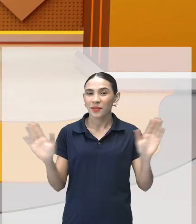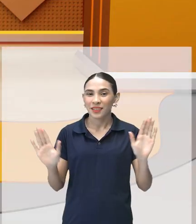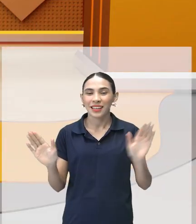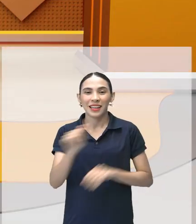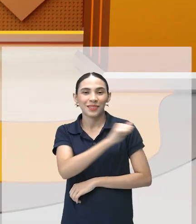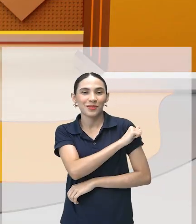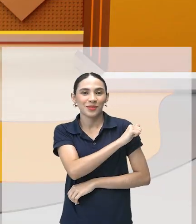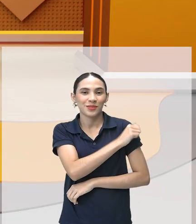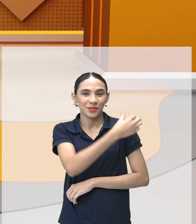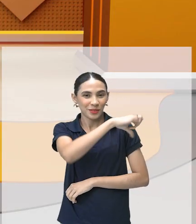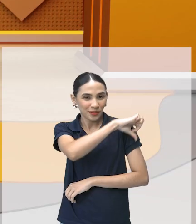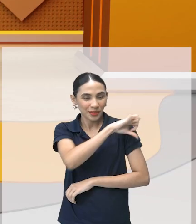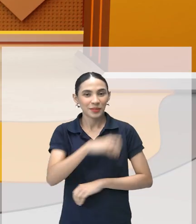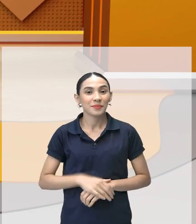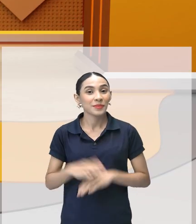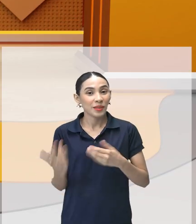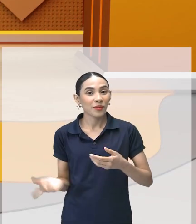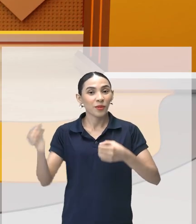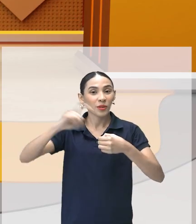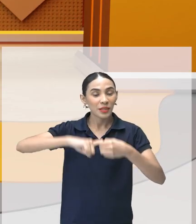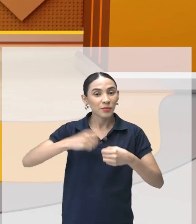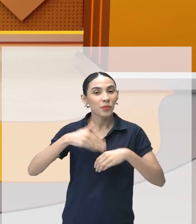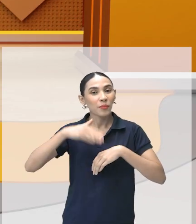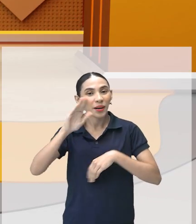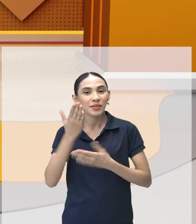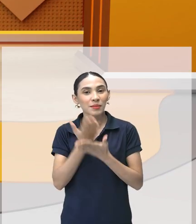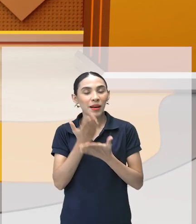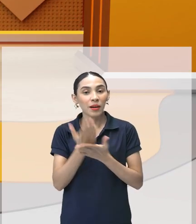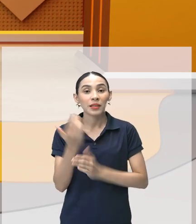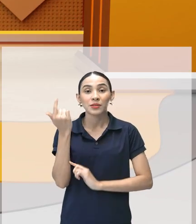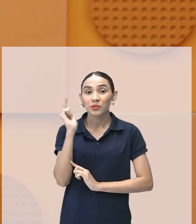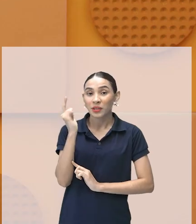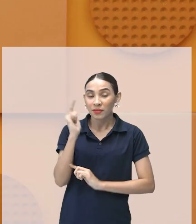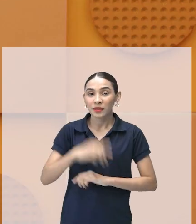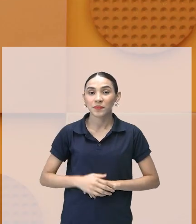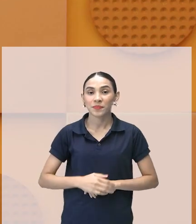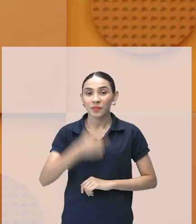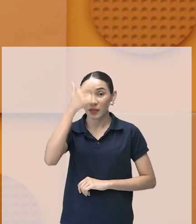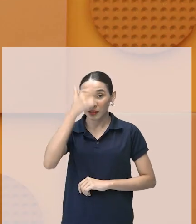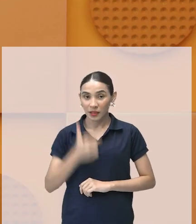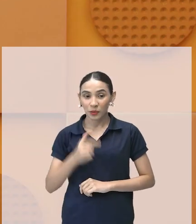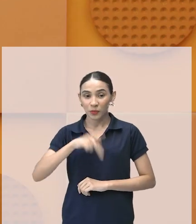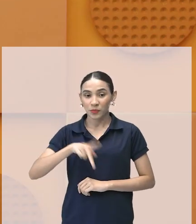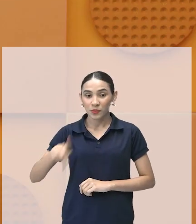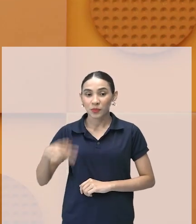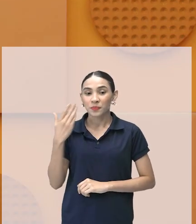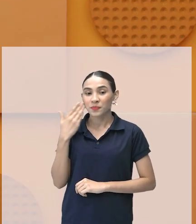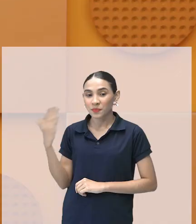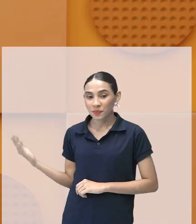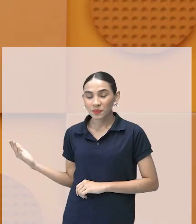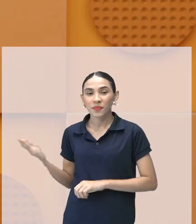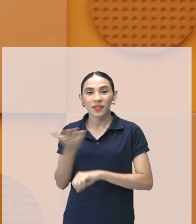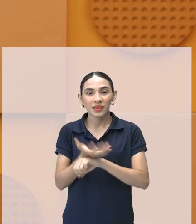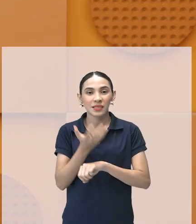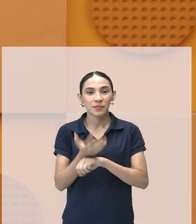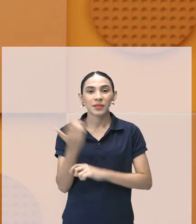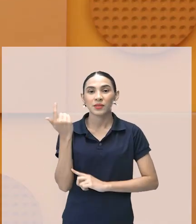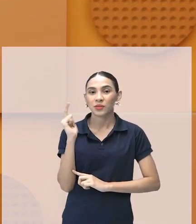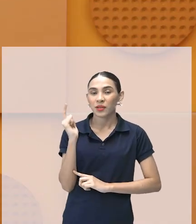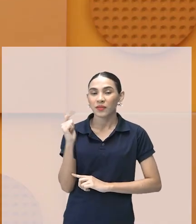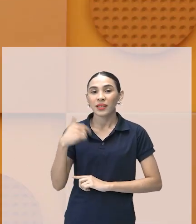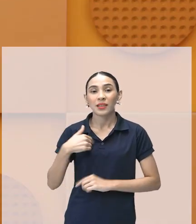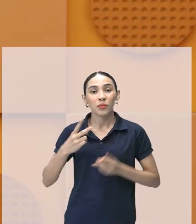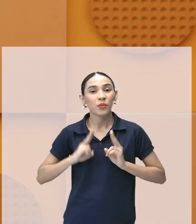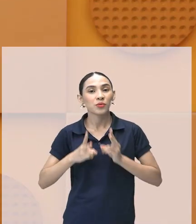Olá, galerinha do nono ano. Estamos de volta para mais uma aula de Geografia. Eu sou o professor Ilbson do Nascimento, do componente de Geografia, e eu vou